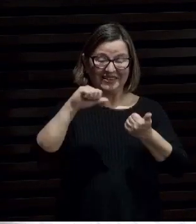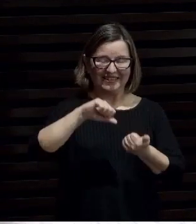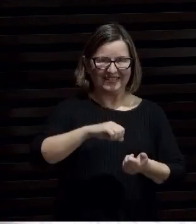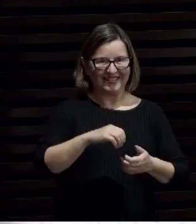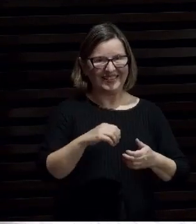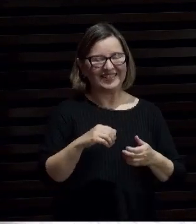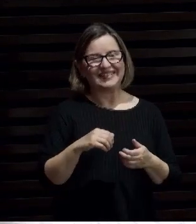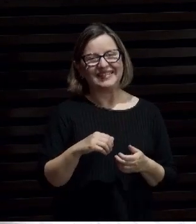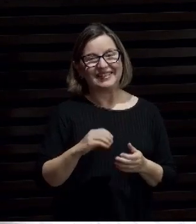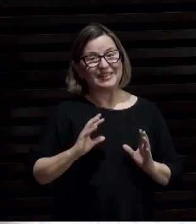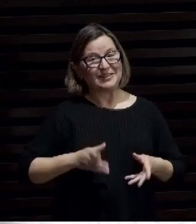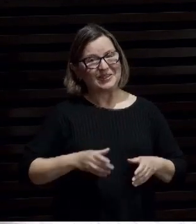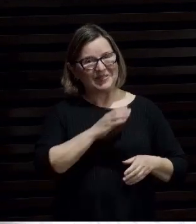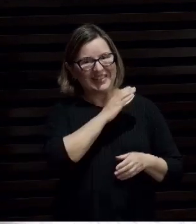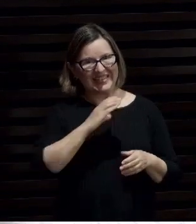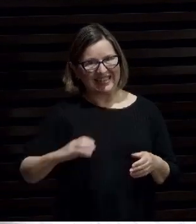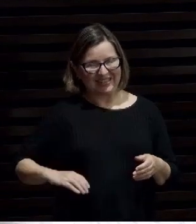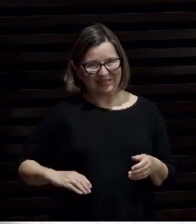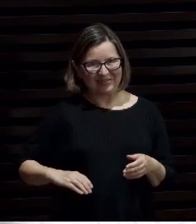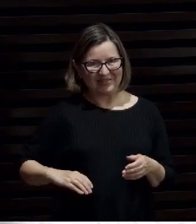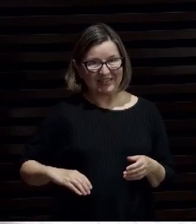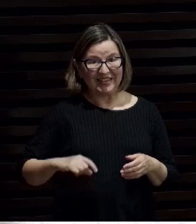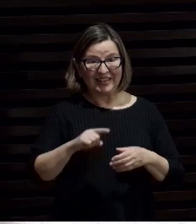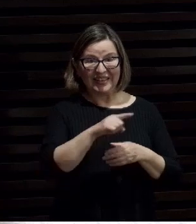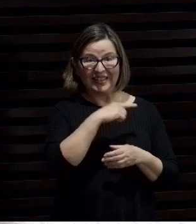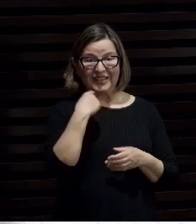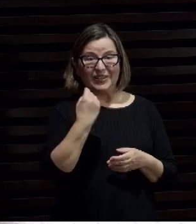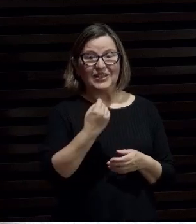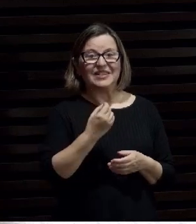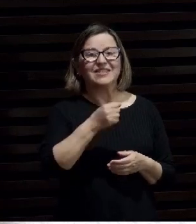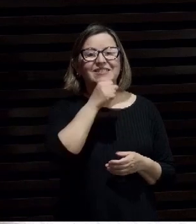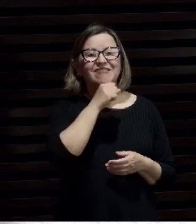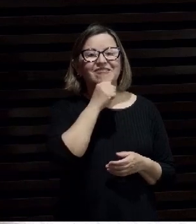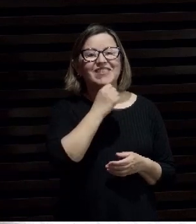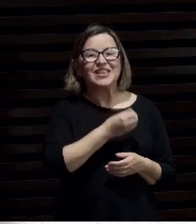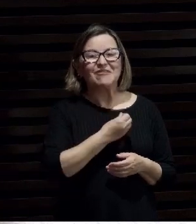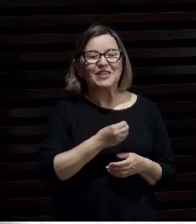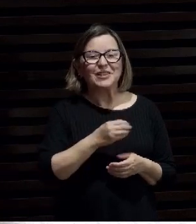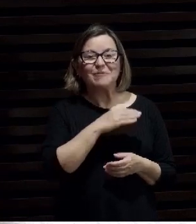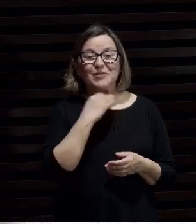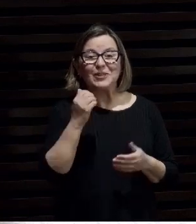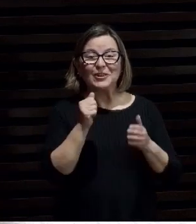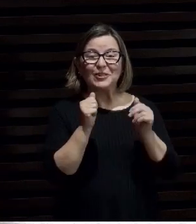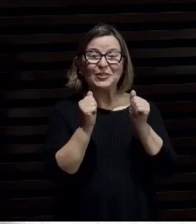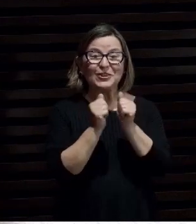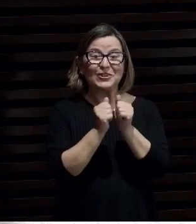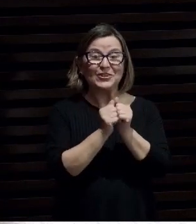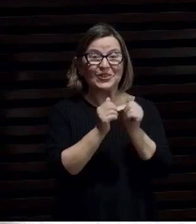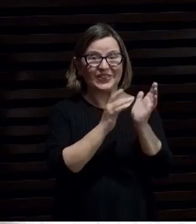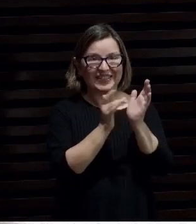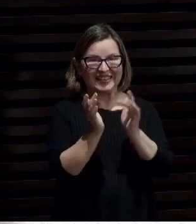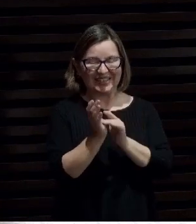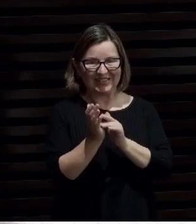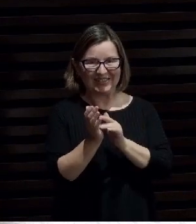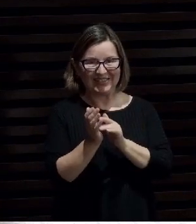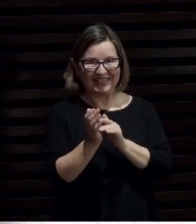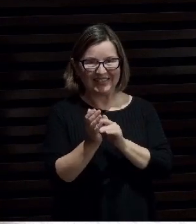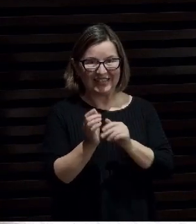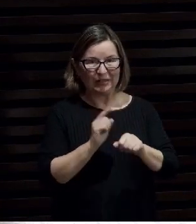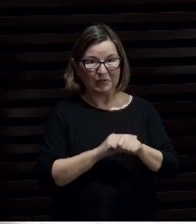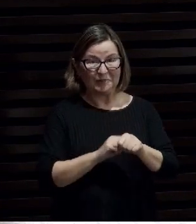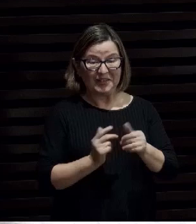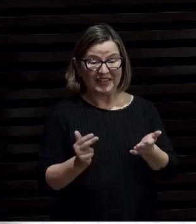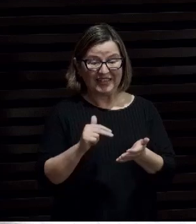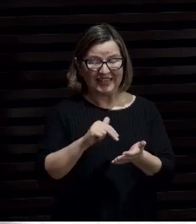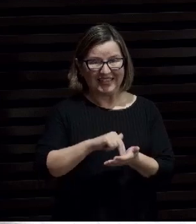quando Ele morreu, nosso velho homem morreu juntamente com Ele. E quando Ele ressuscitou, quando Ele foi ressuscitado pela glória do Pai, nós